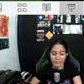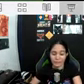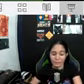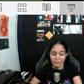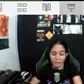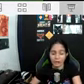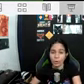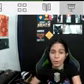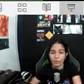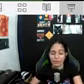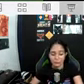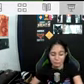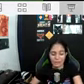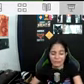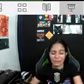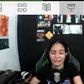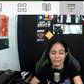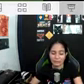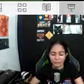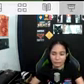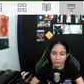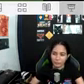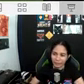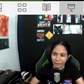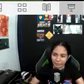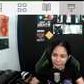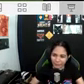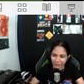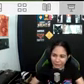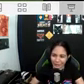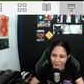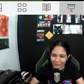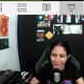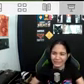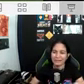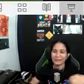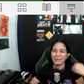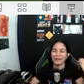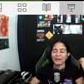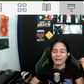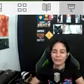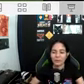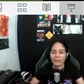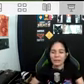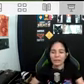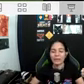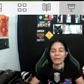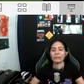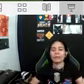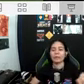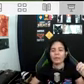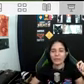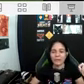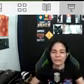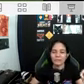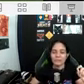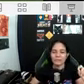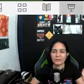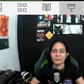vai ser chamada agora de ruído. E esse ruído, que foi bem quando caiu na conexão, esse ruído vai